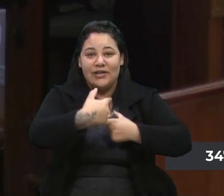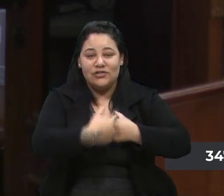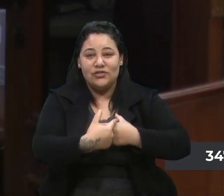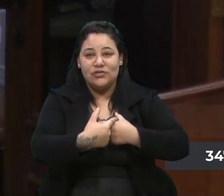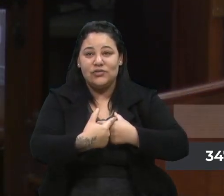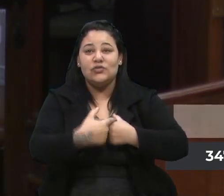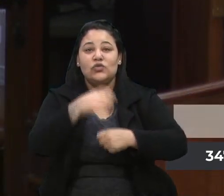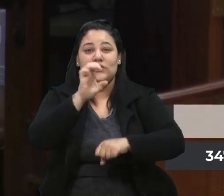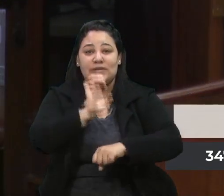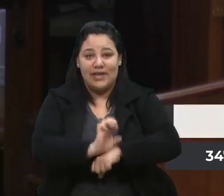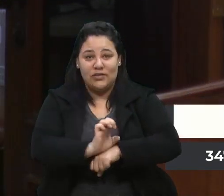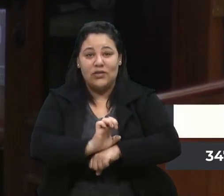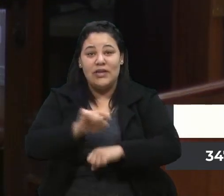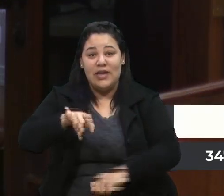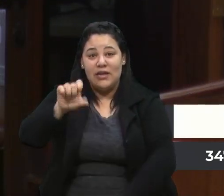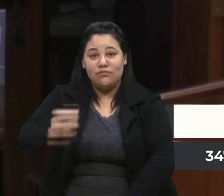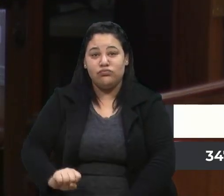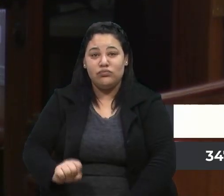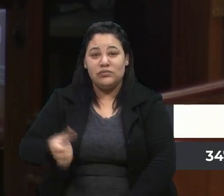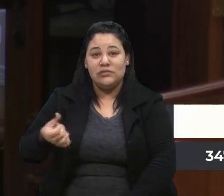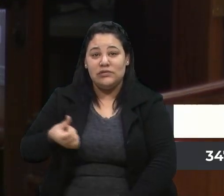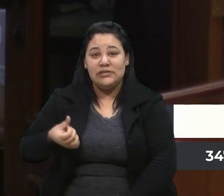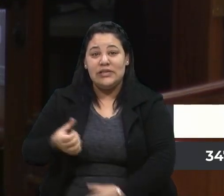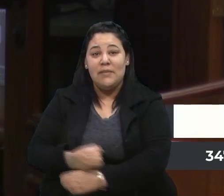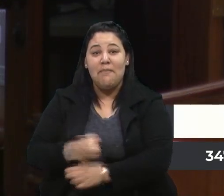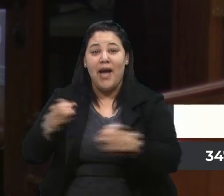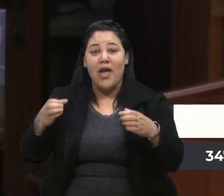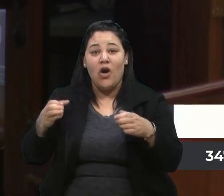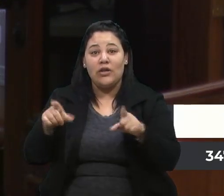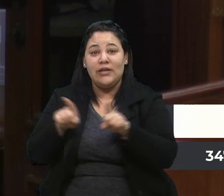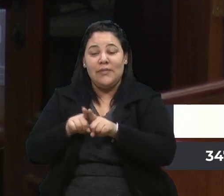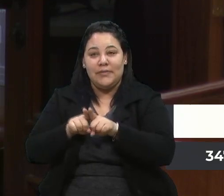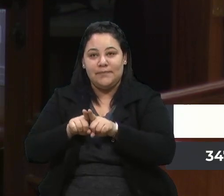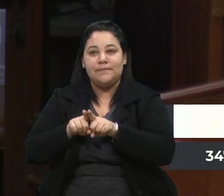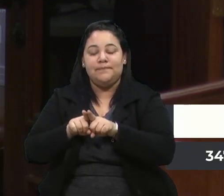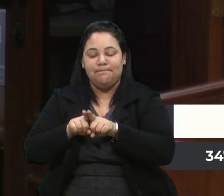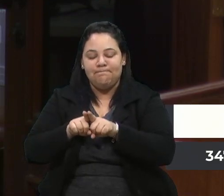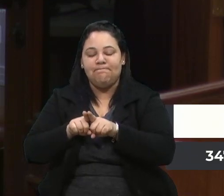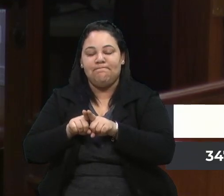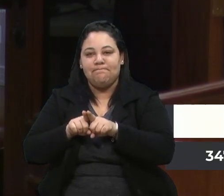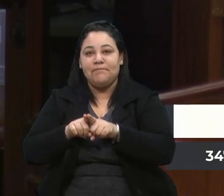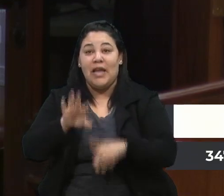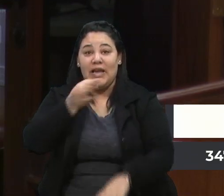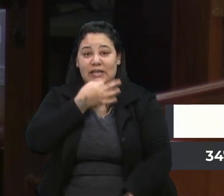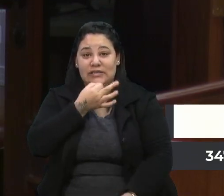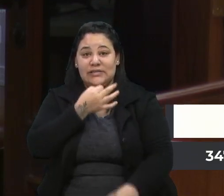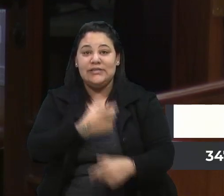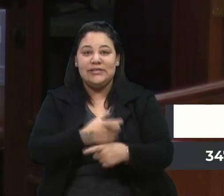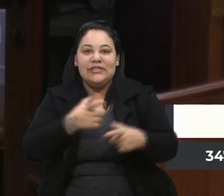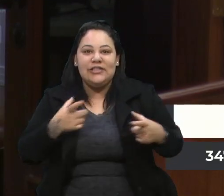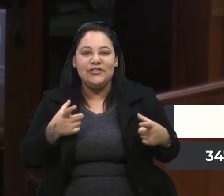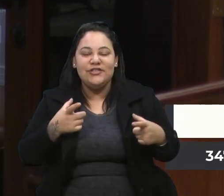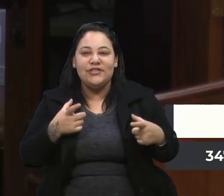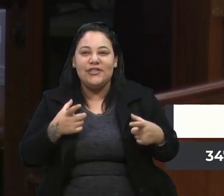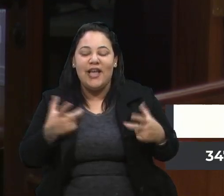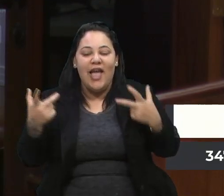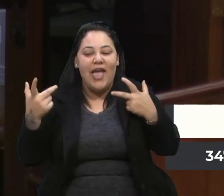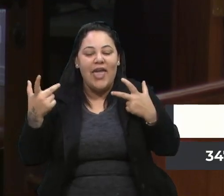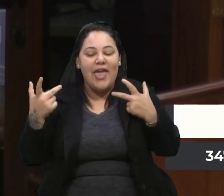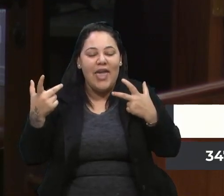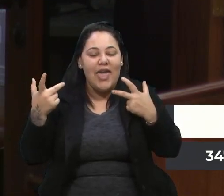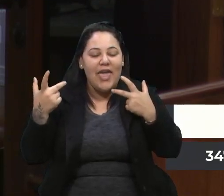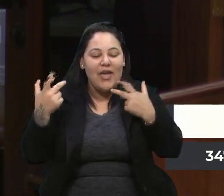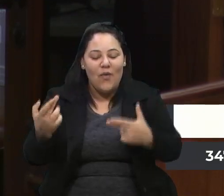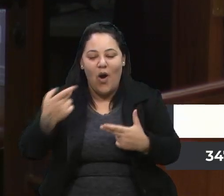região sul e dentro das 50 maiores cidades do país. Então, Caxias é muito grande e ela é do tamanho do 12 também. E o 12 precisa